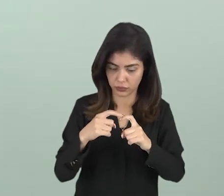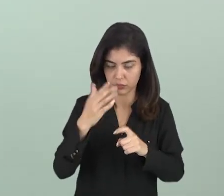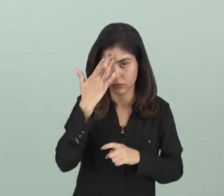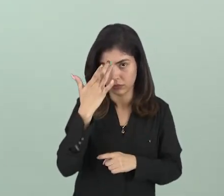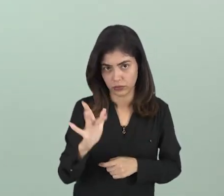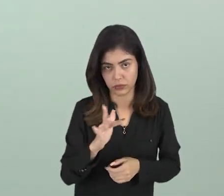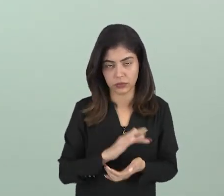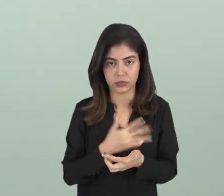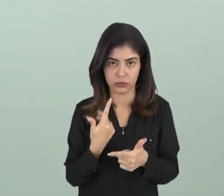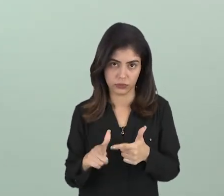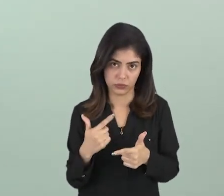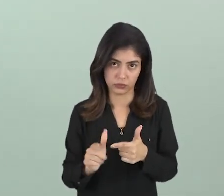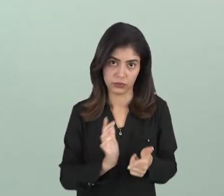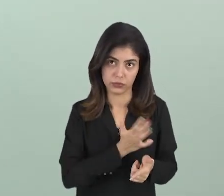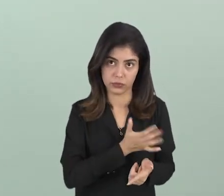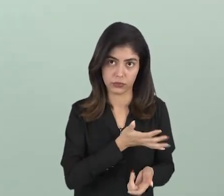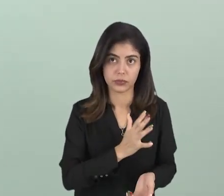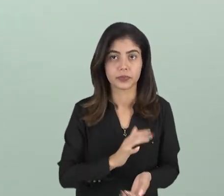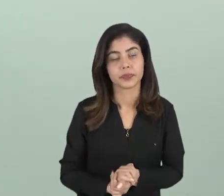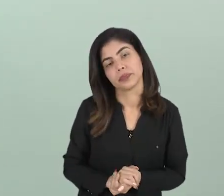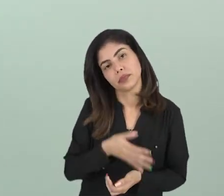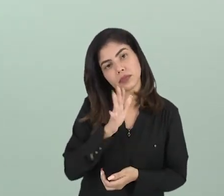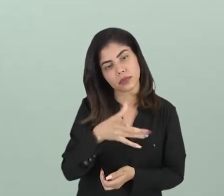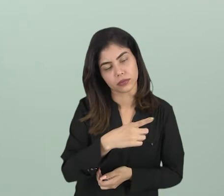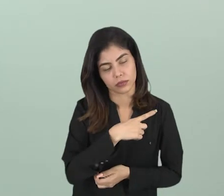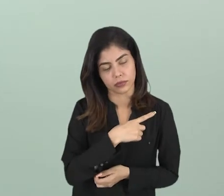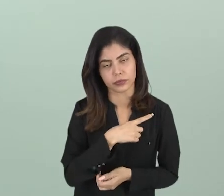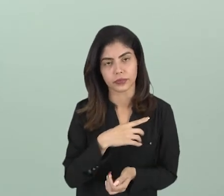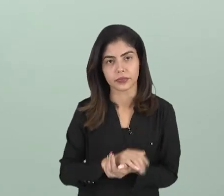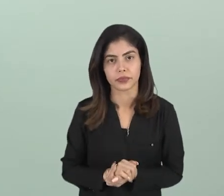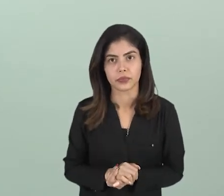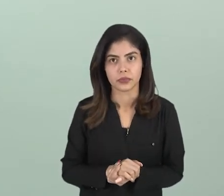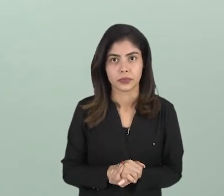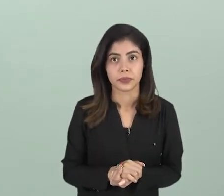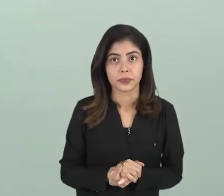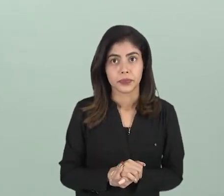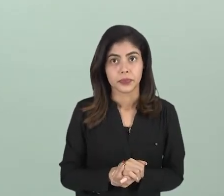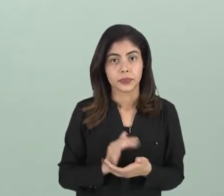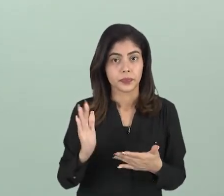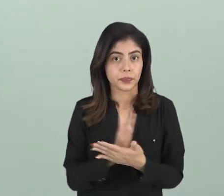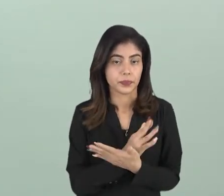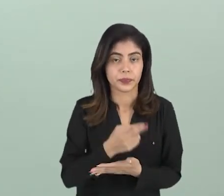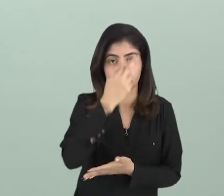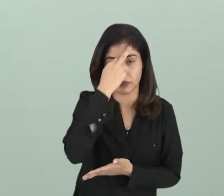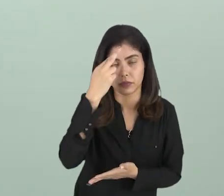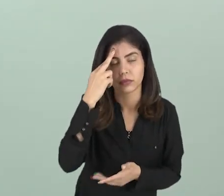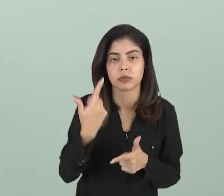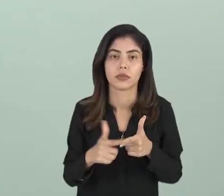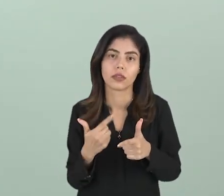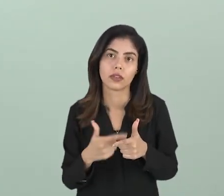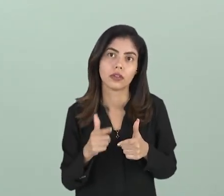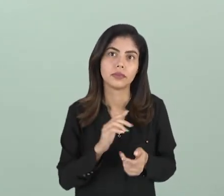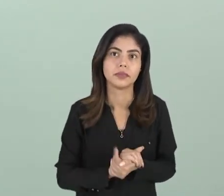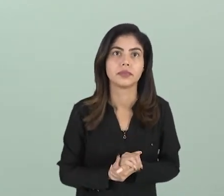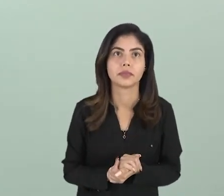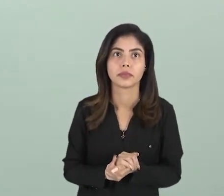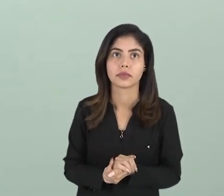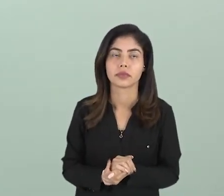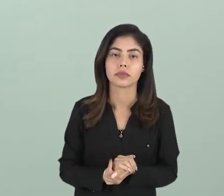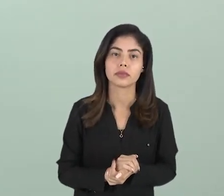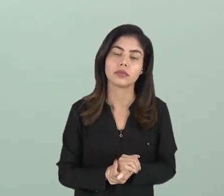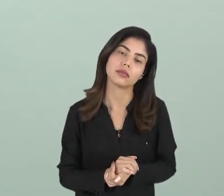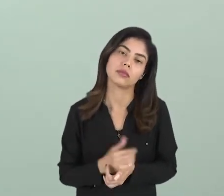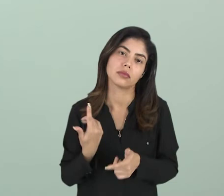e não souber que tem, sei lá, um problema no coração, ou se a sua família já tiver algum histórico de problemas de